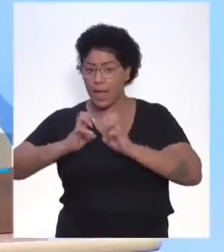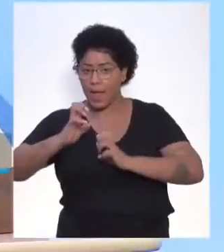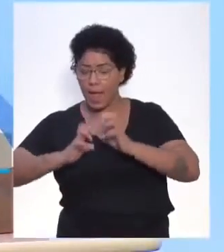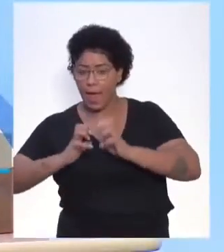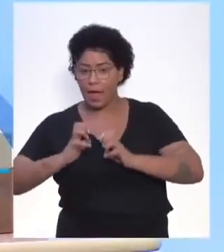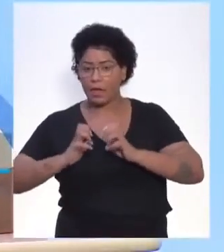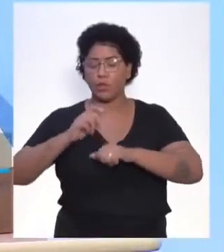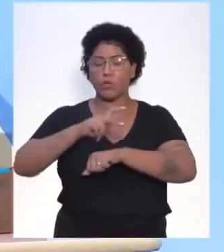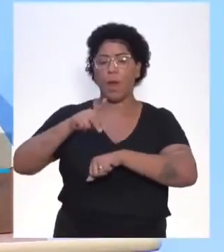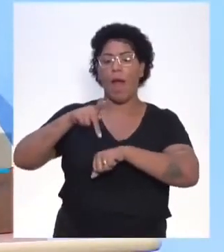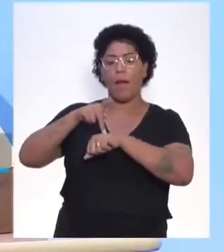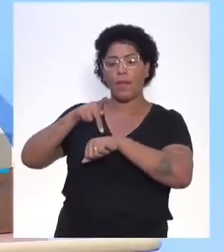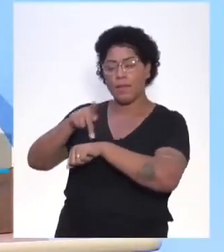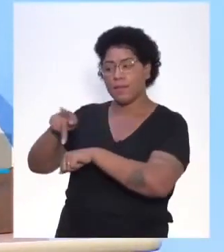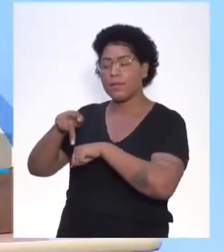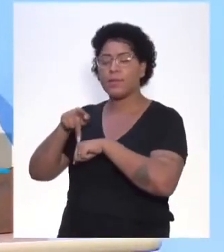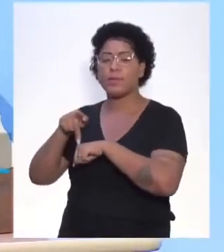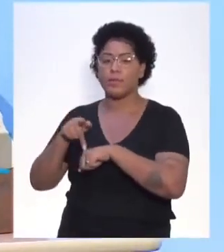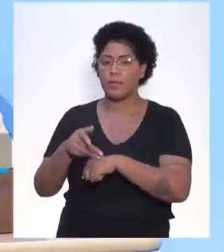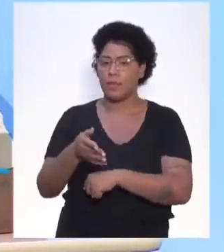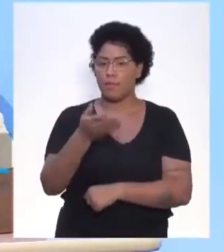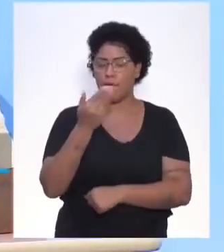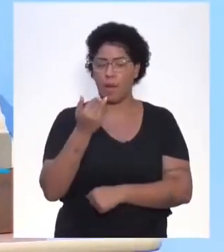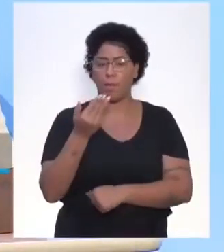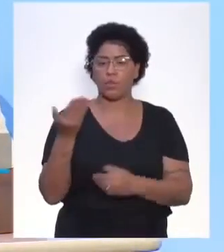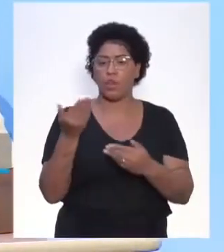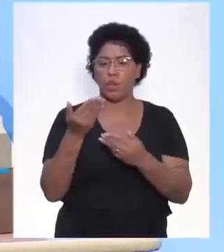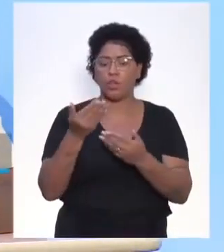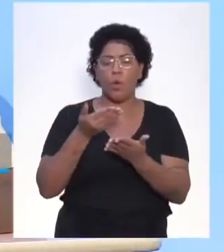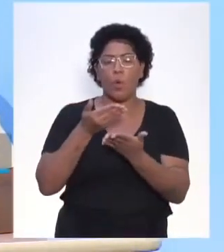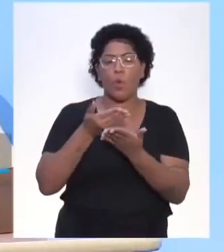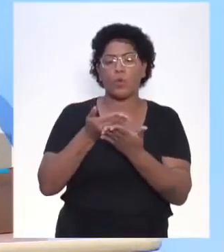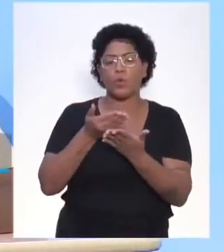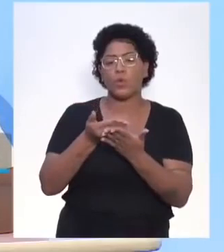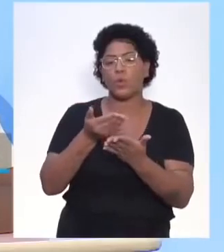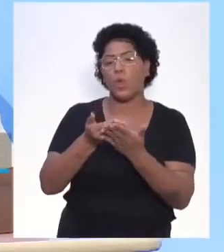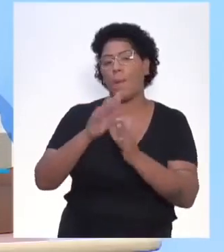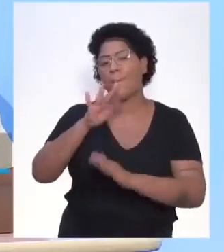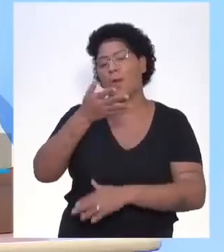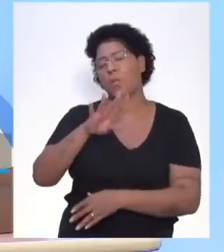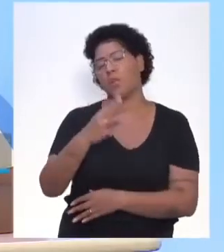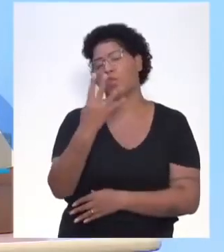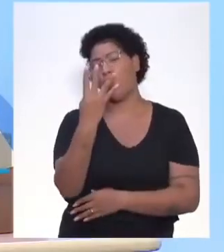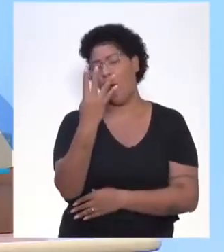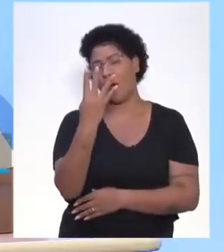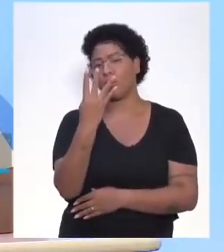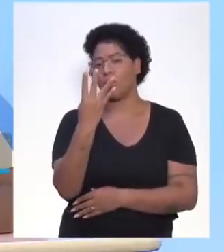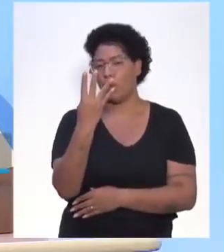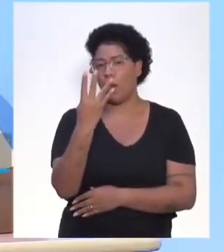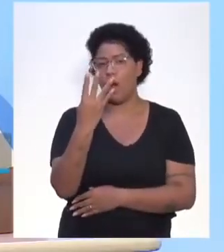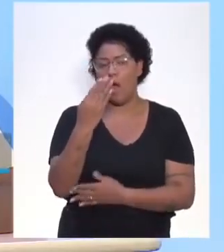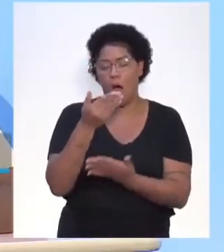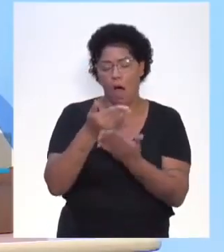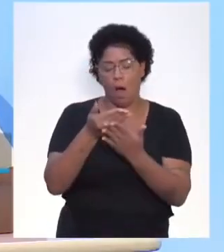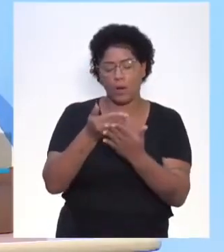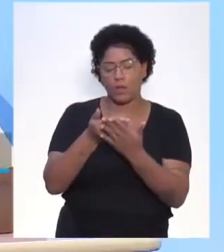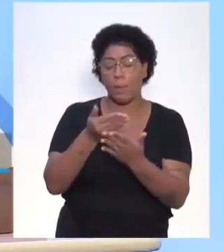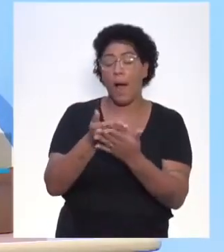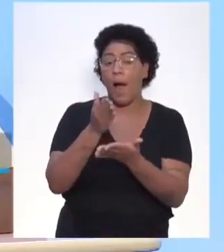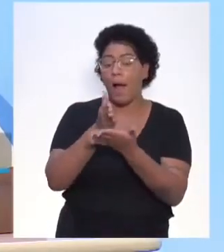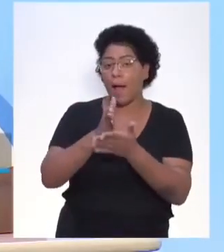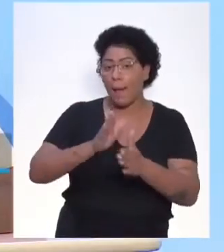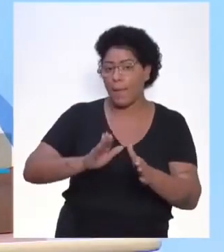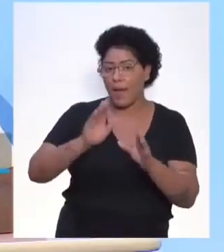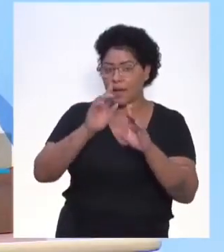não terminaremos de contemplar essa habilidade hoje, vai ser numa série aí de 4 aulas com este objeto do conhecimento,